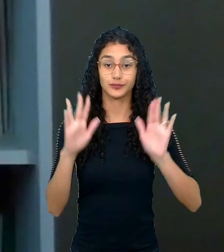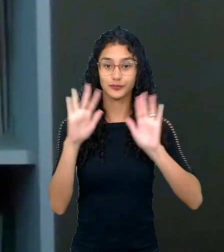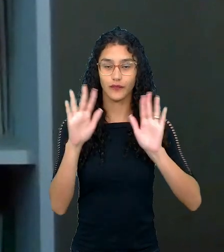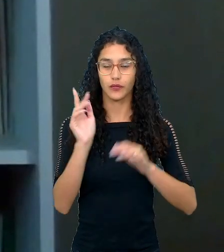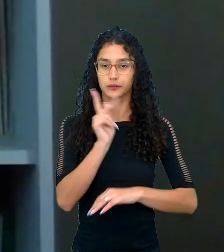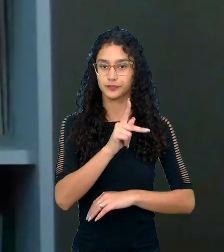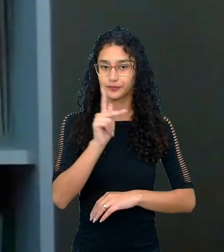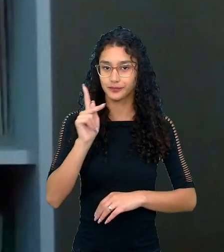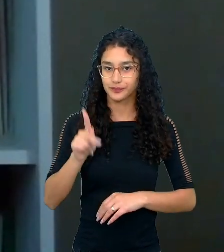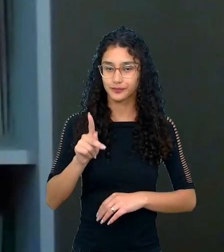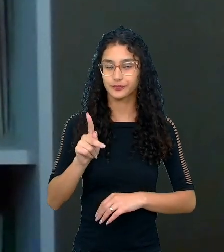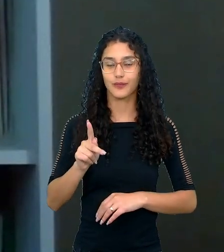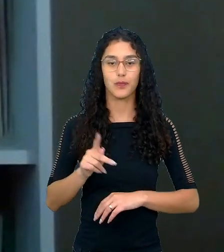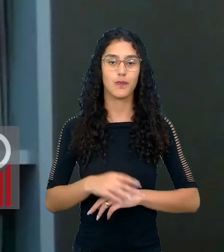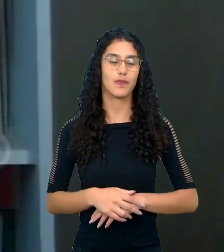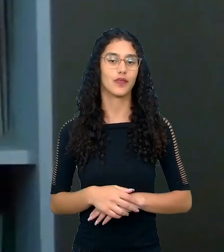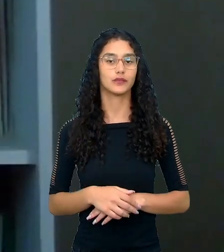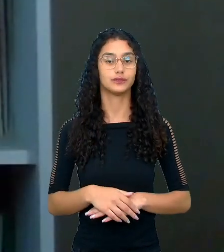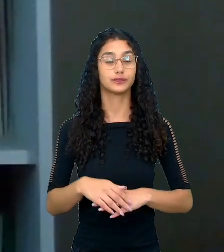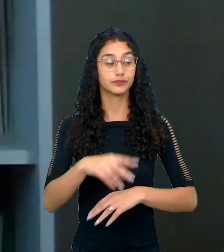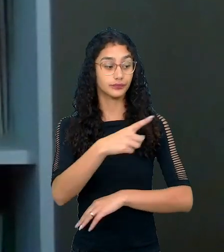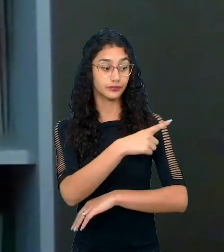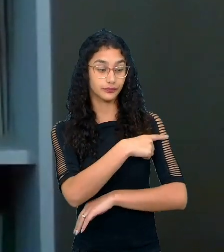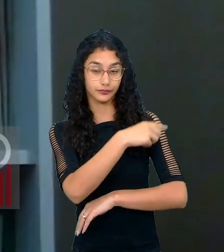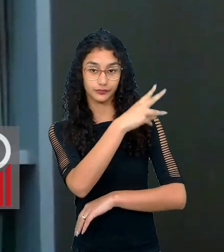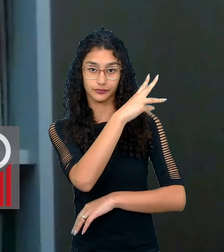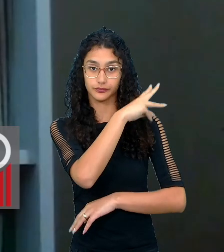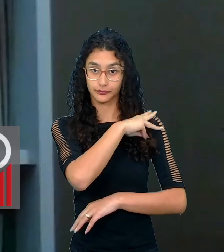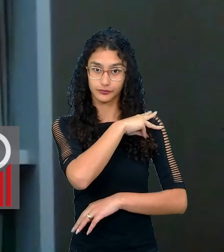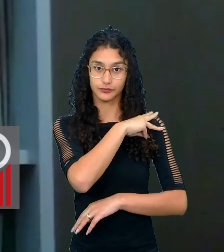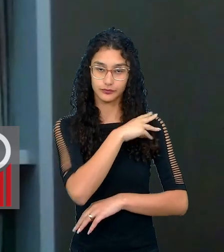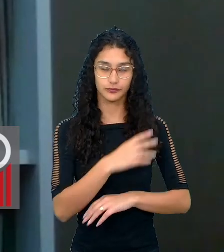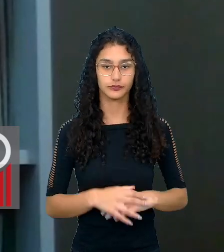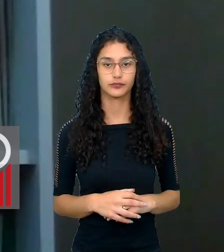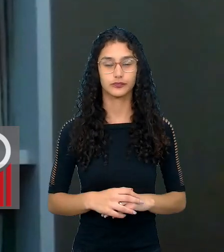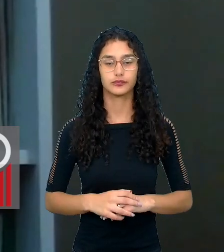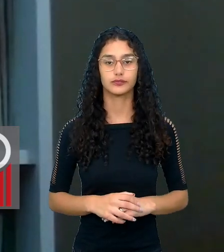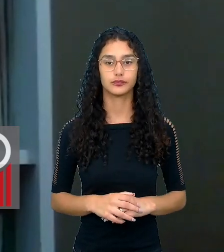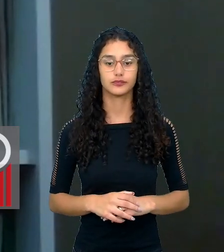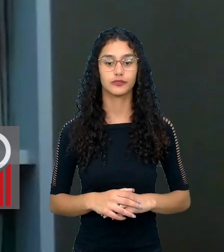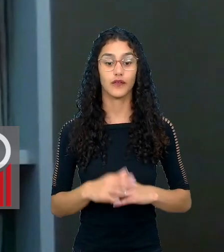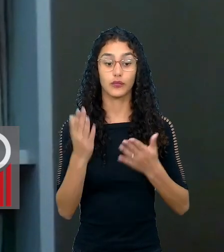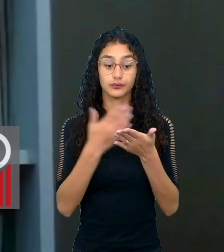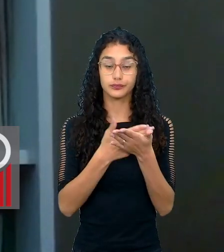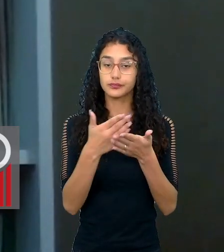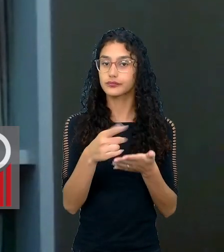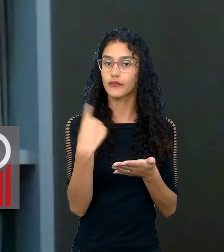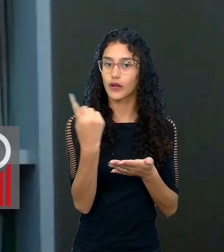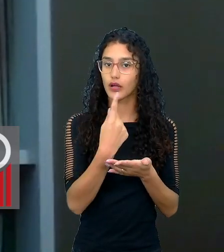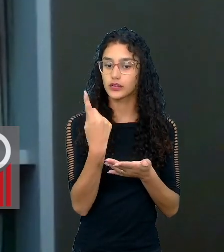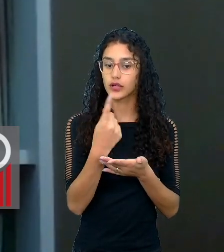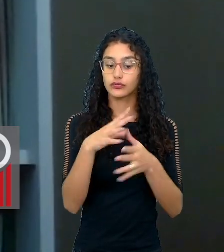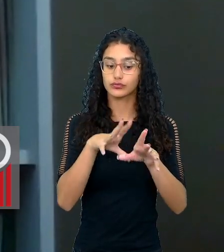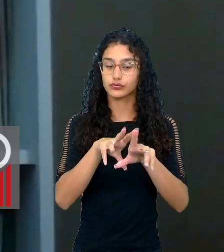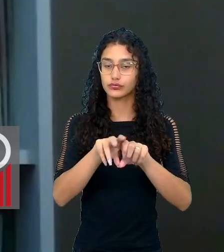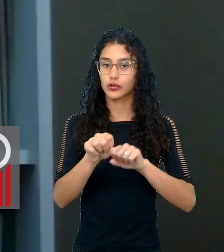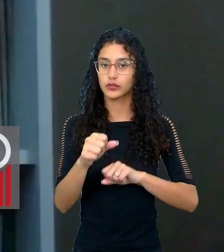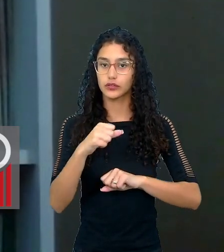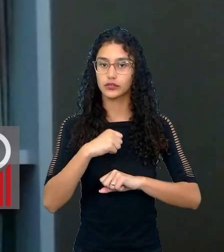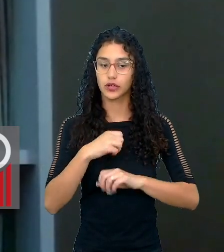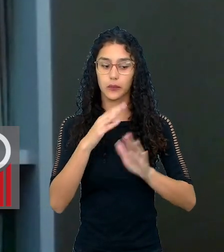Olá, professores e professoras do ensino médio. Vamos dar início à nossa formação